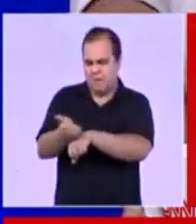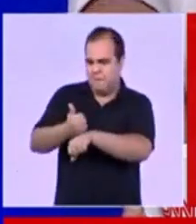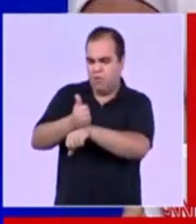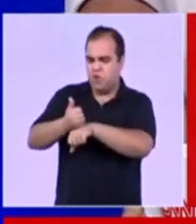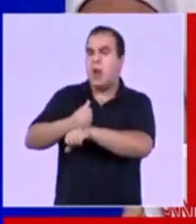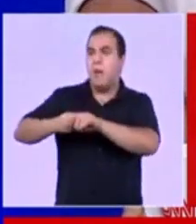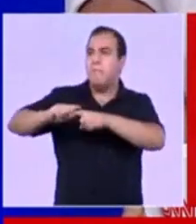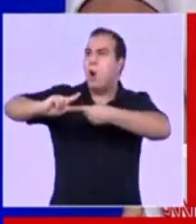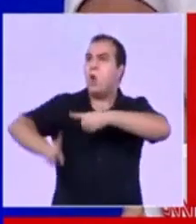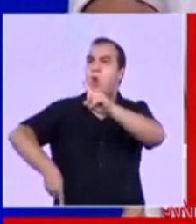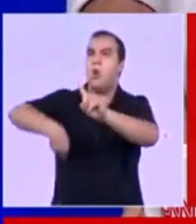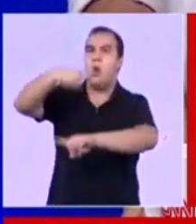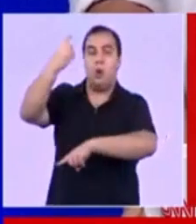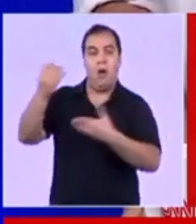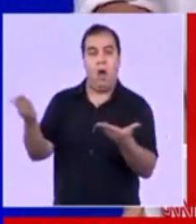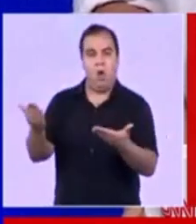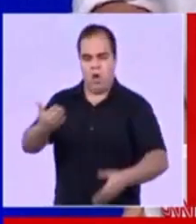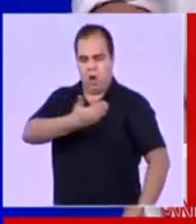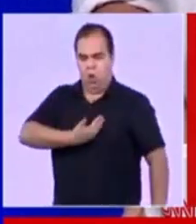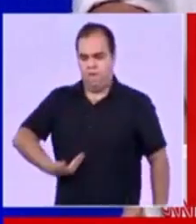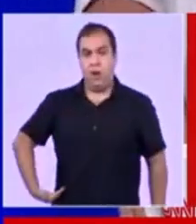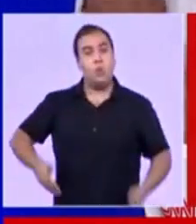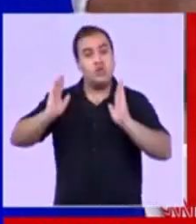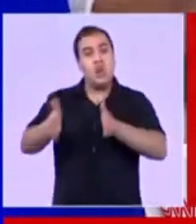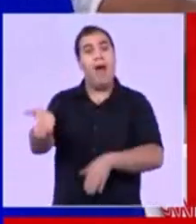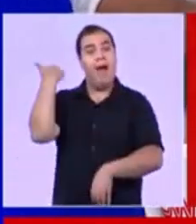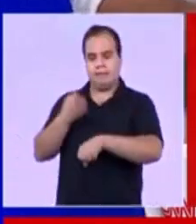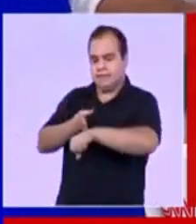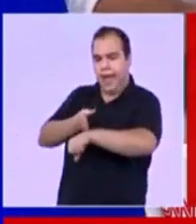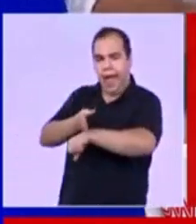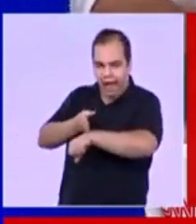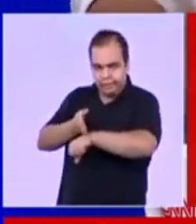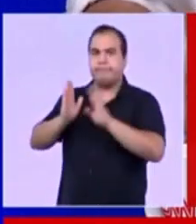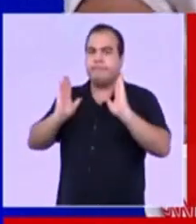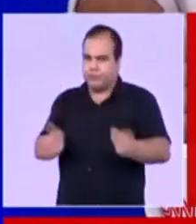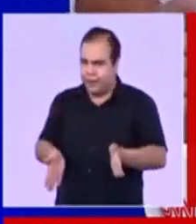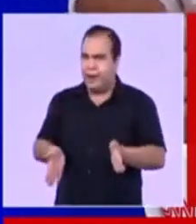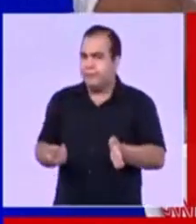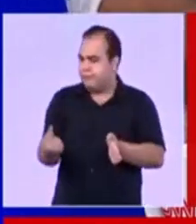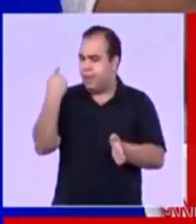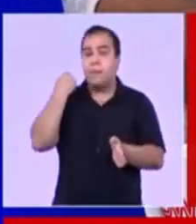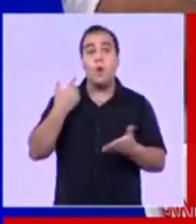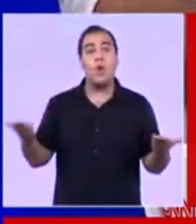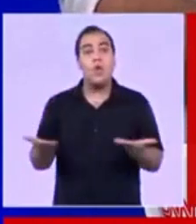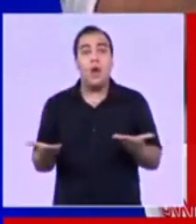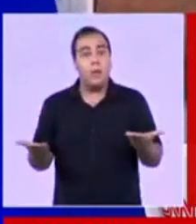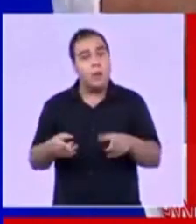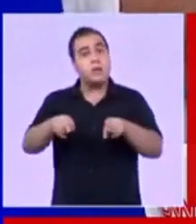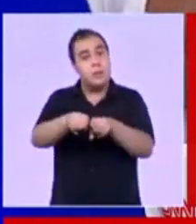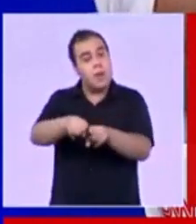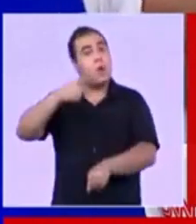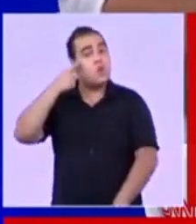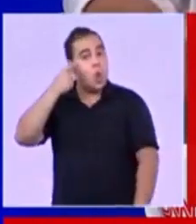para virar governador foi isso que aconteceu já havia acontecido com José Serra há um tempo atrás e agora aconteceu é